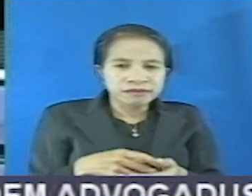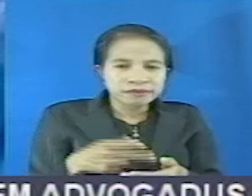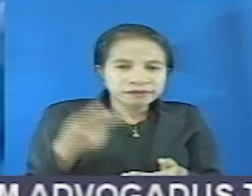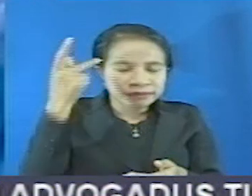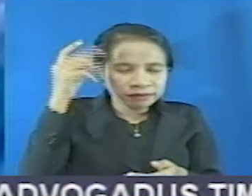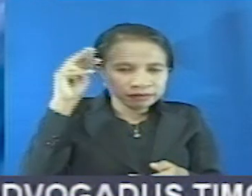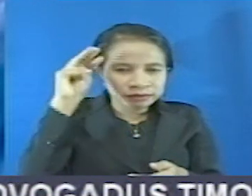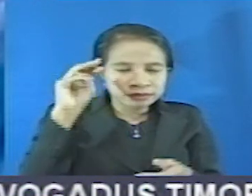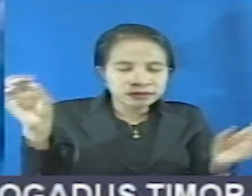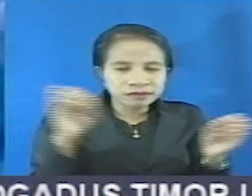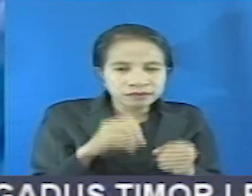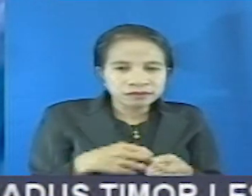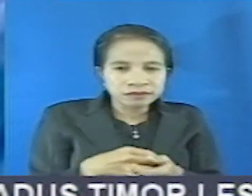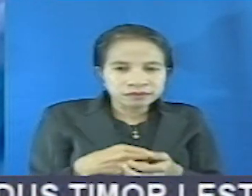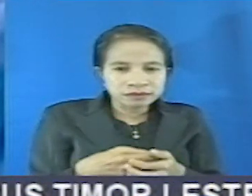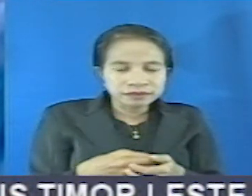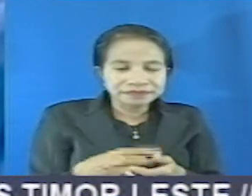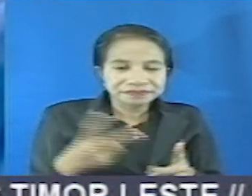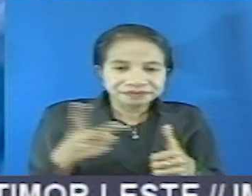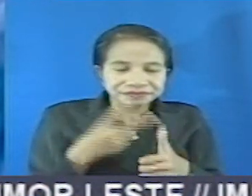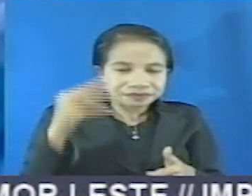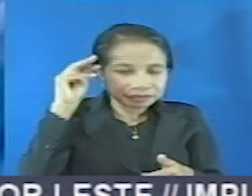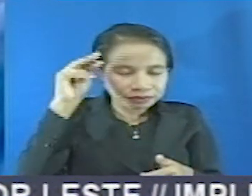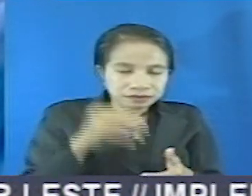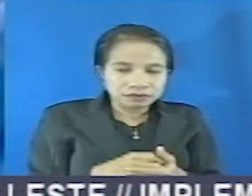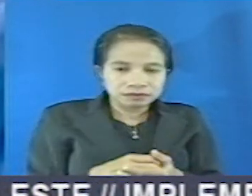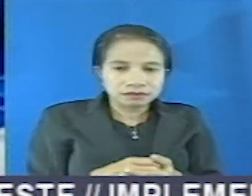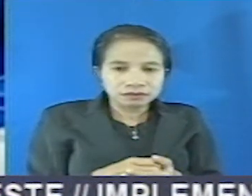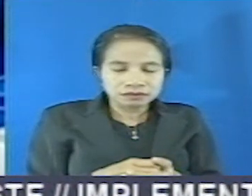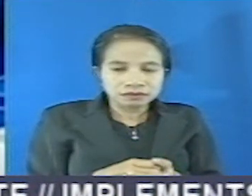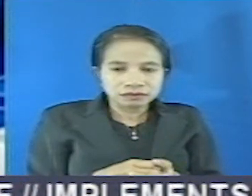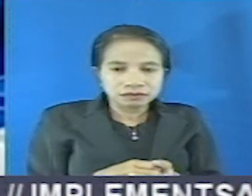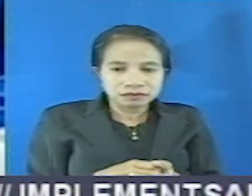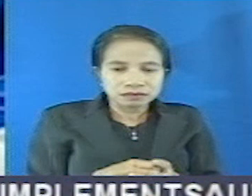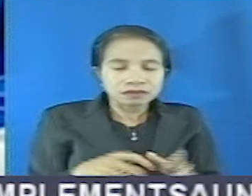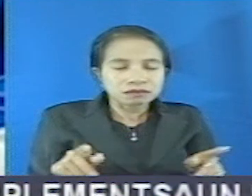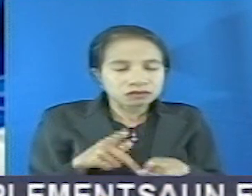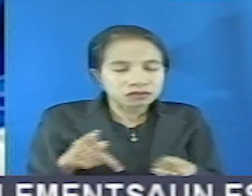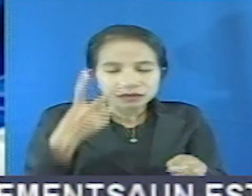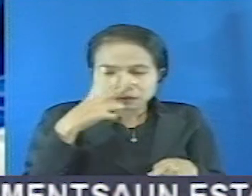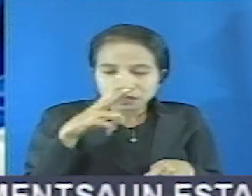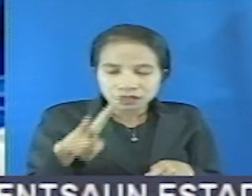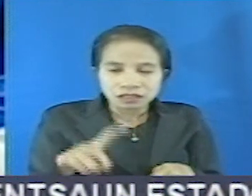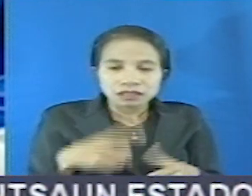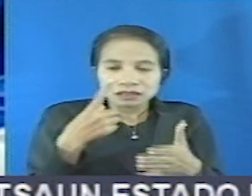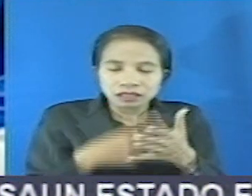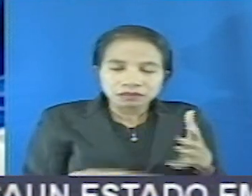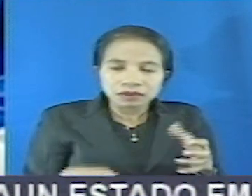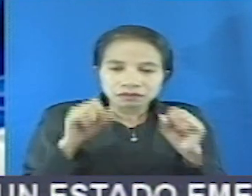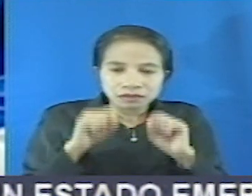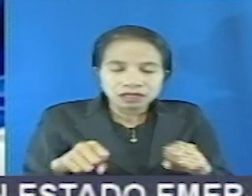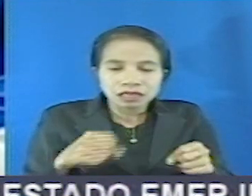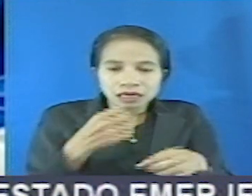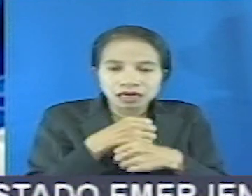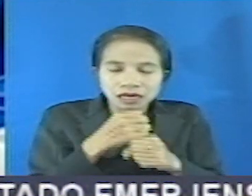visi ministro interior nia mebe nia koko no provoka opinion publik nebe hare katak buat nebe nia bele halu maske laos ni